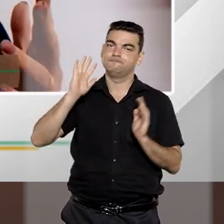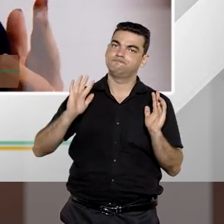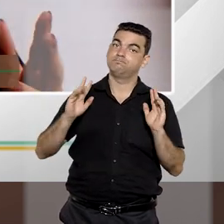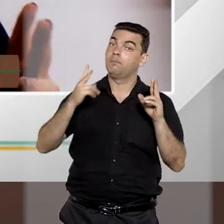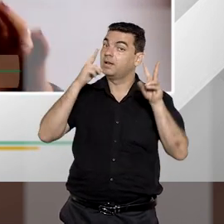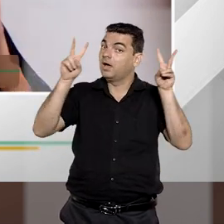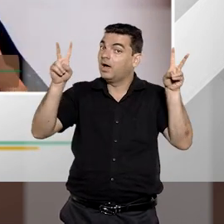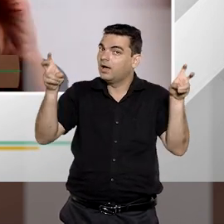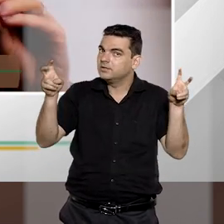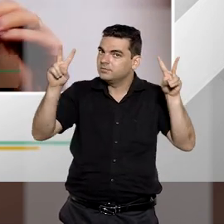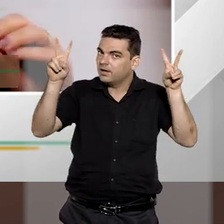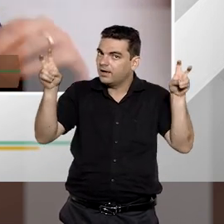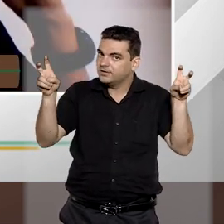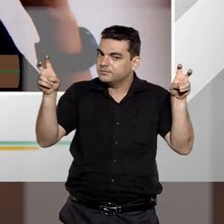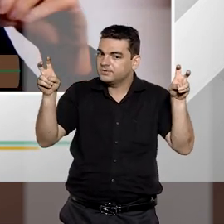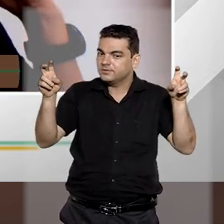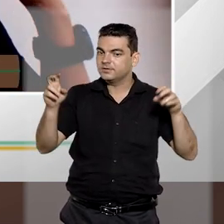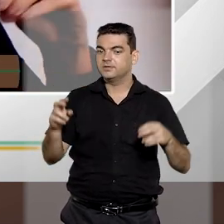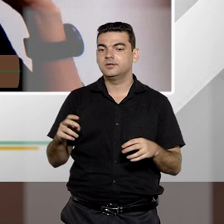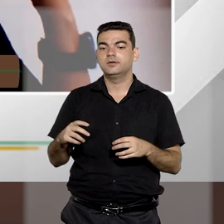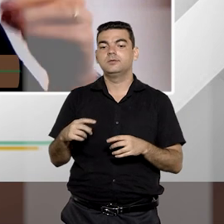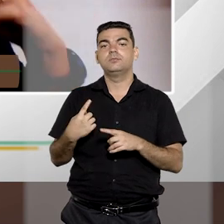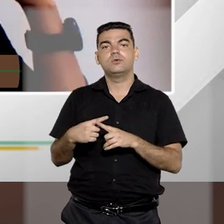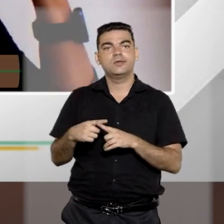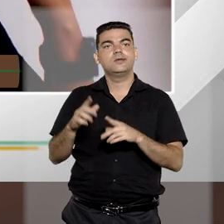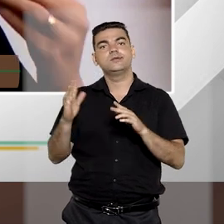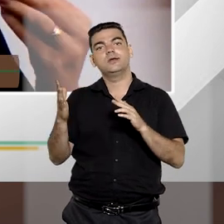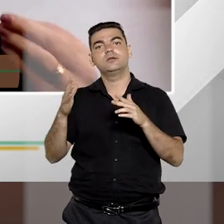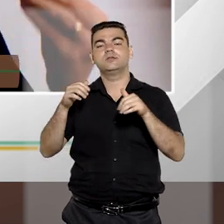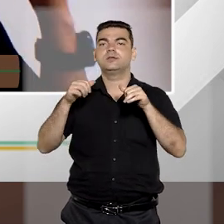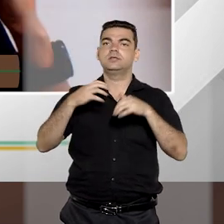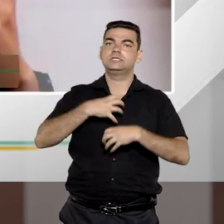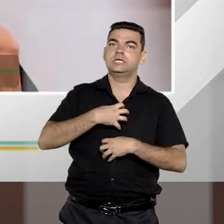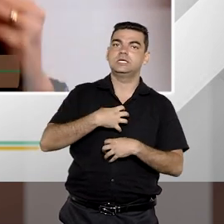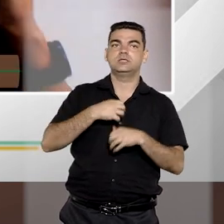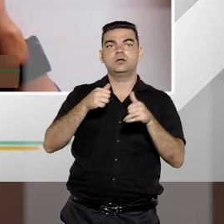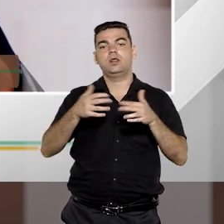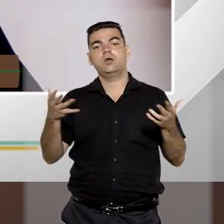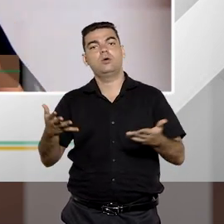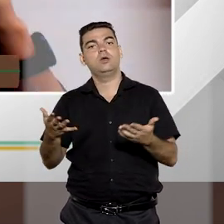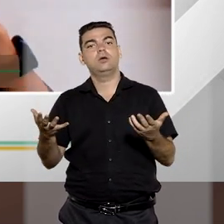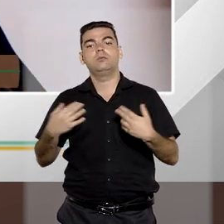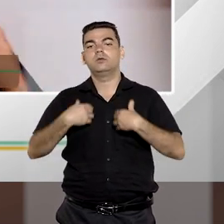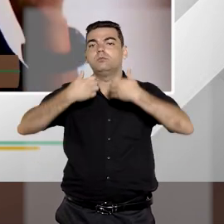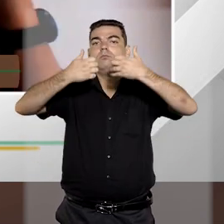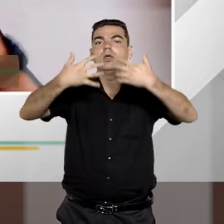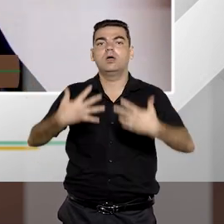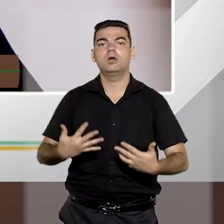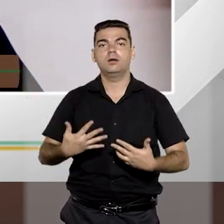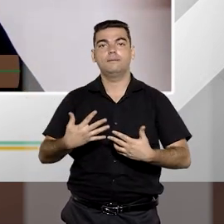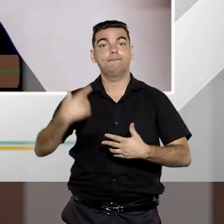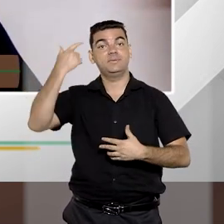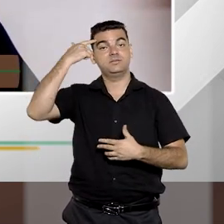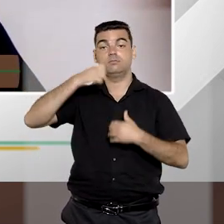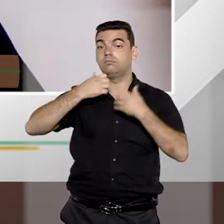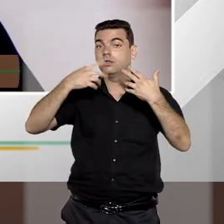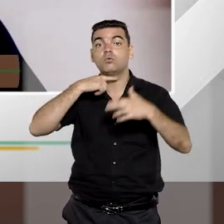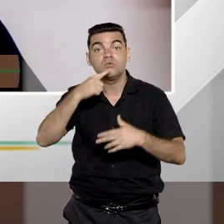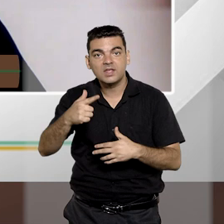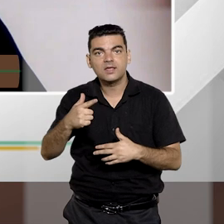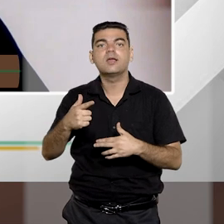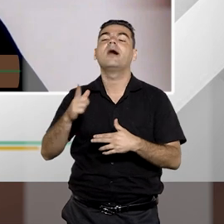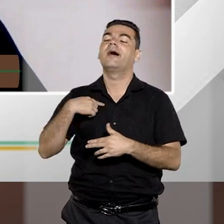abre aspas, né, bem leitura da lei, por causa transitória ou permanente, não possam exprimir a sua vontade, fecha